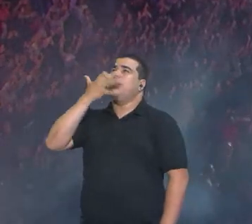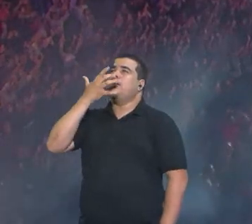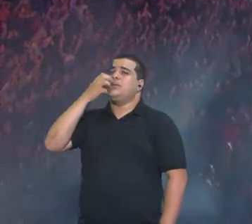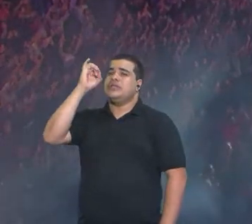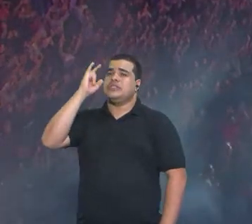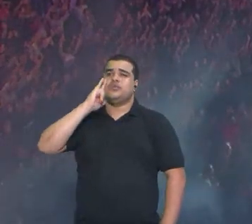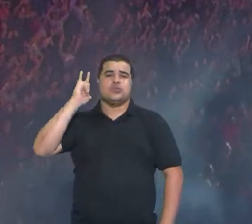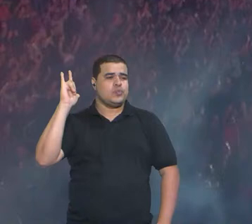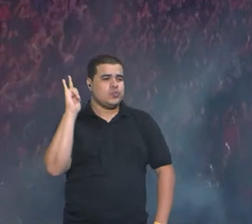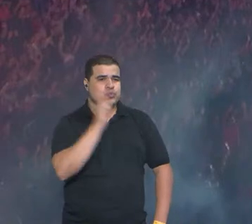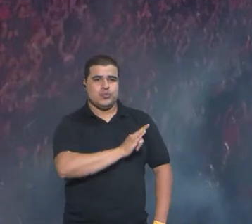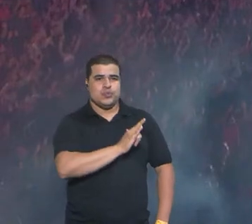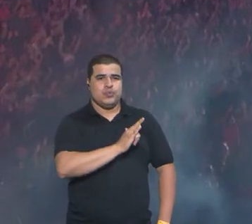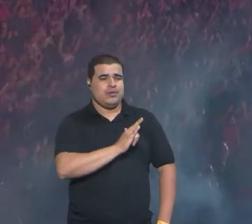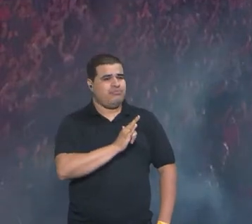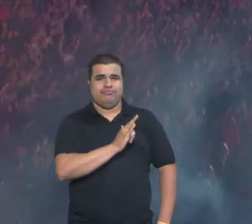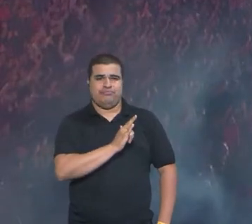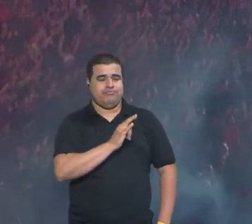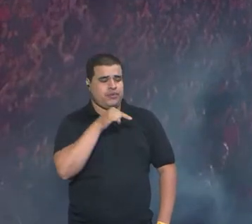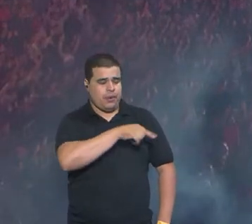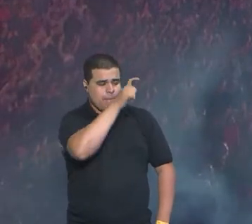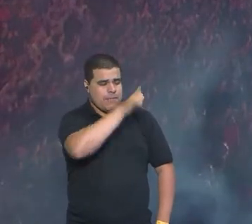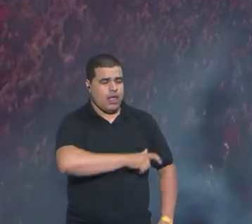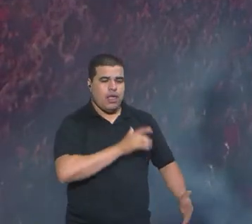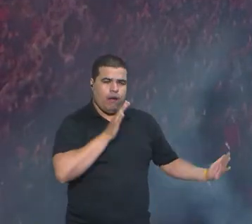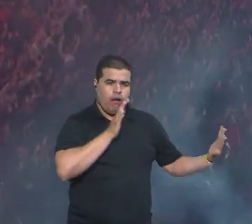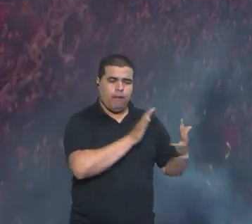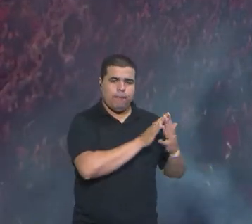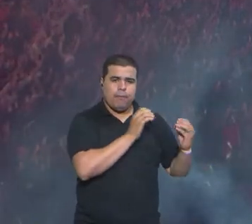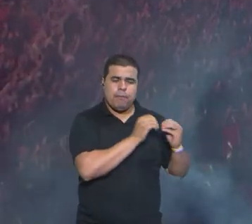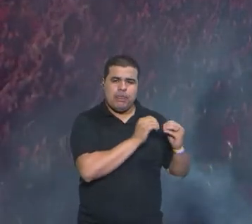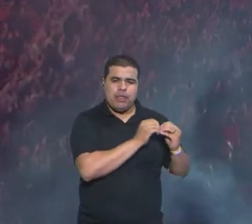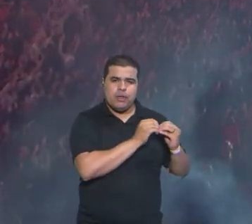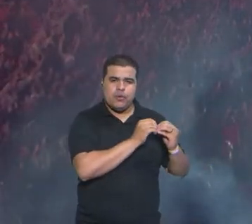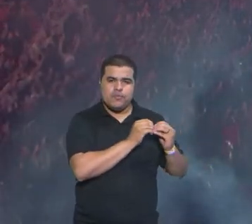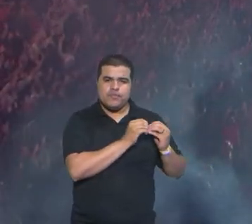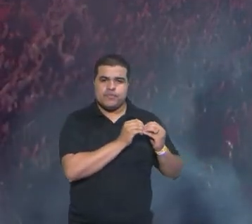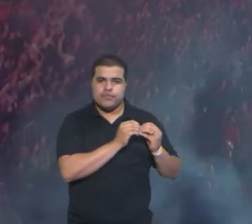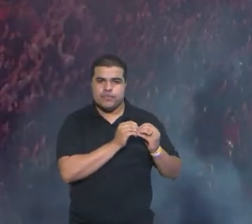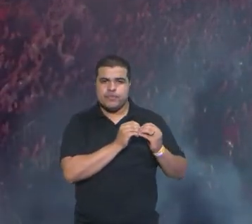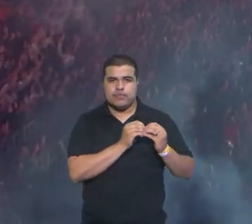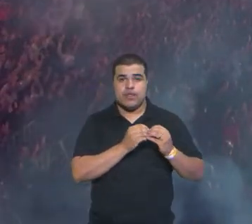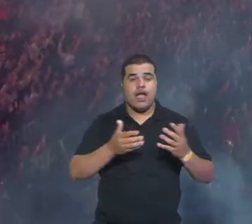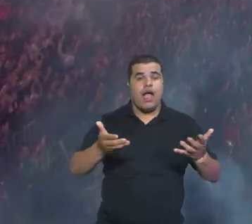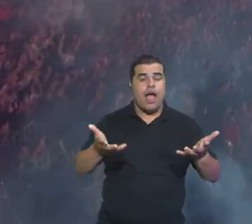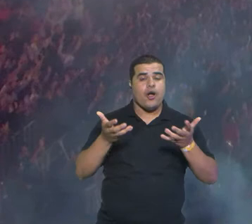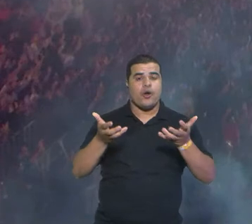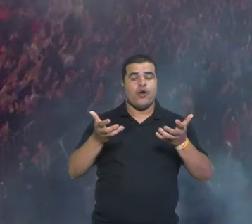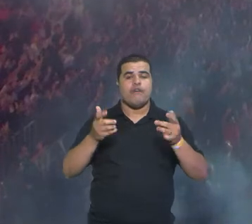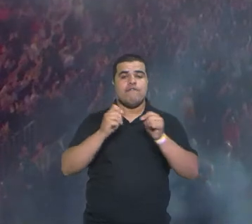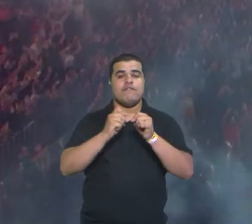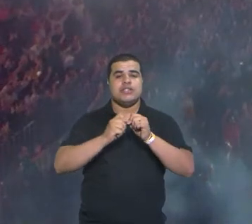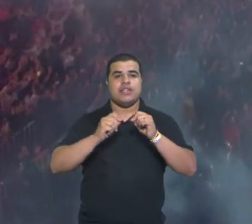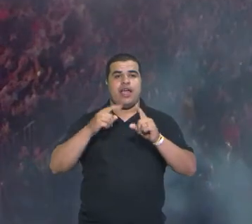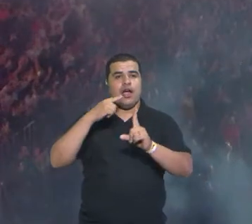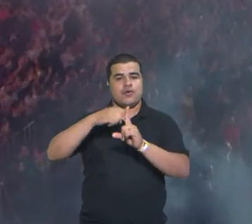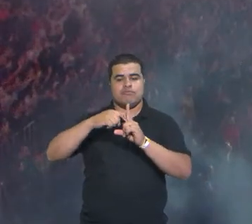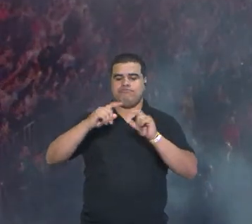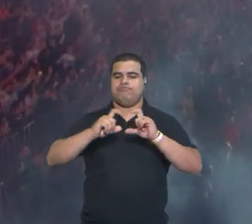se não amo quem veja agora você vai formar a cruz de forma horizontal